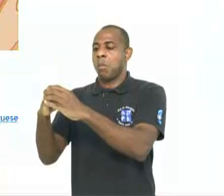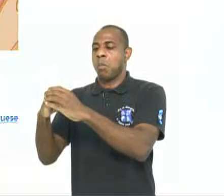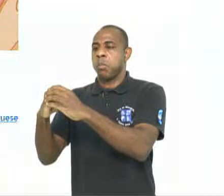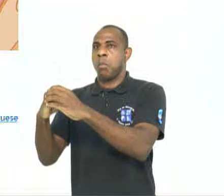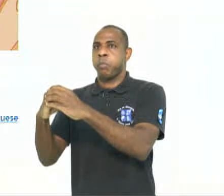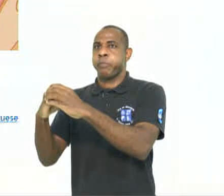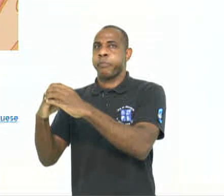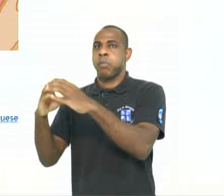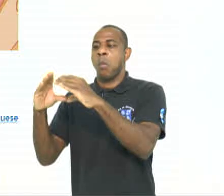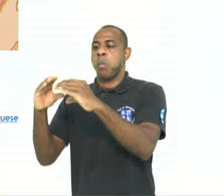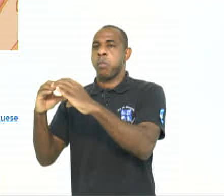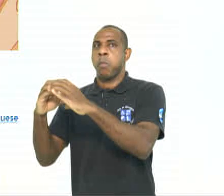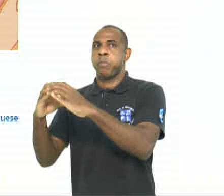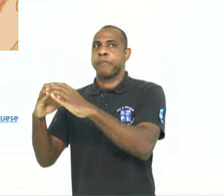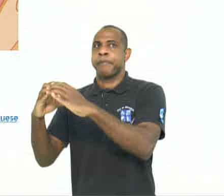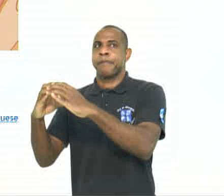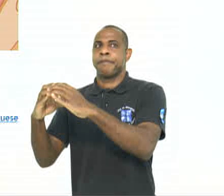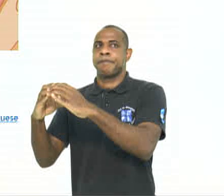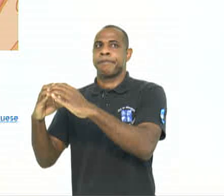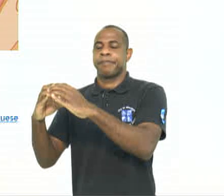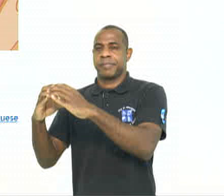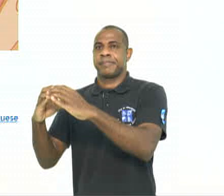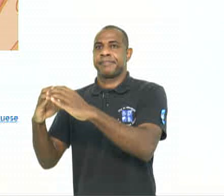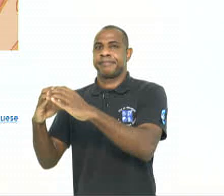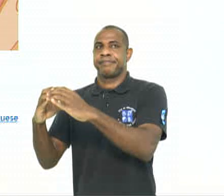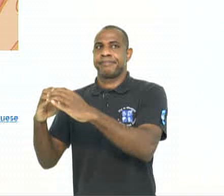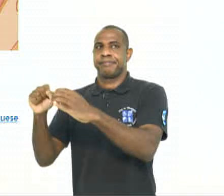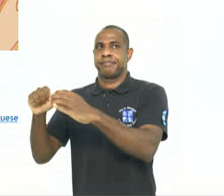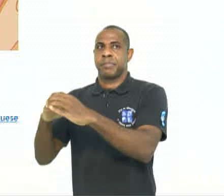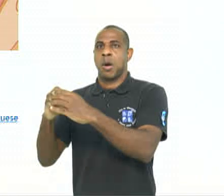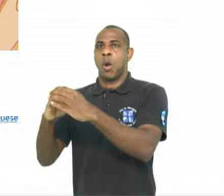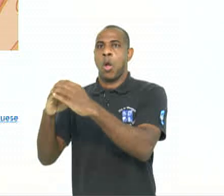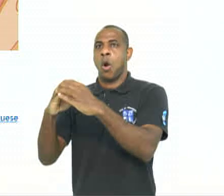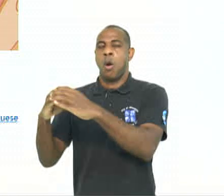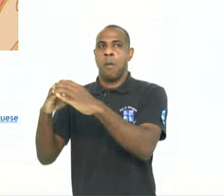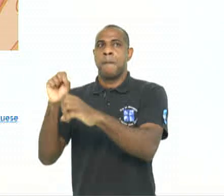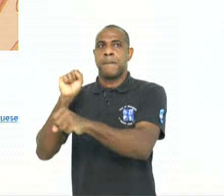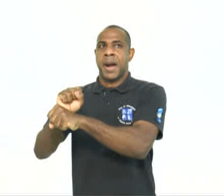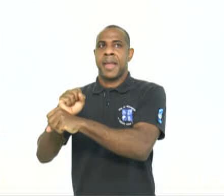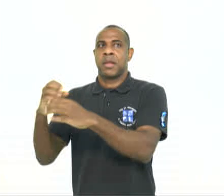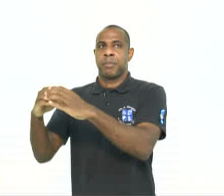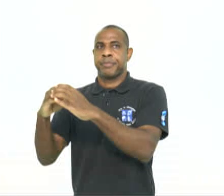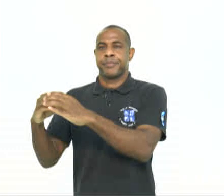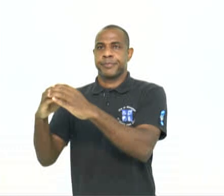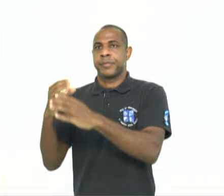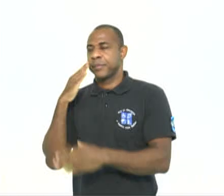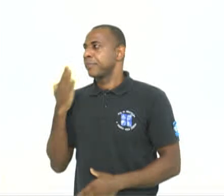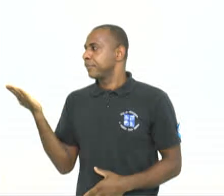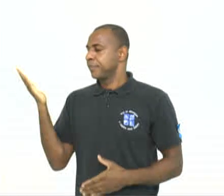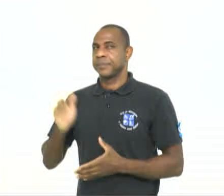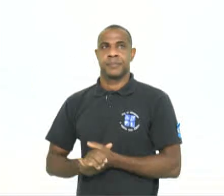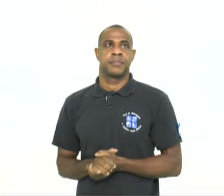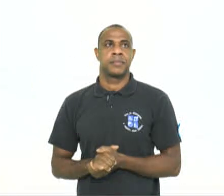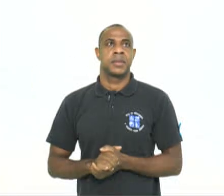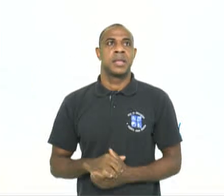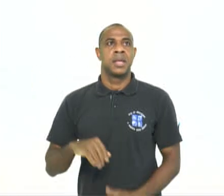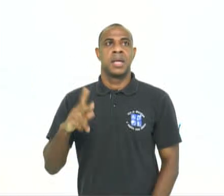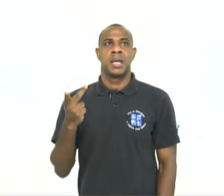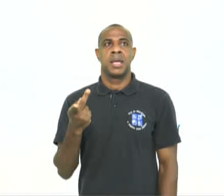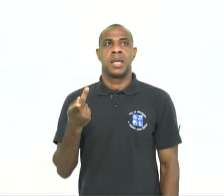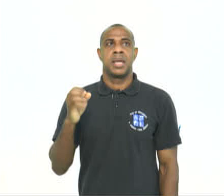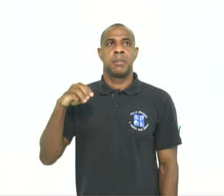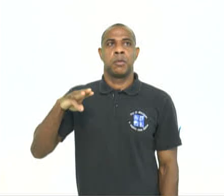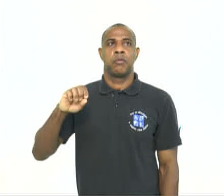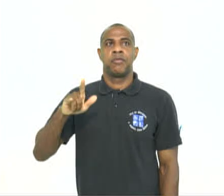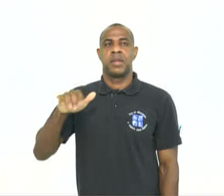né? Na anemia falciforme, o indivíduo pode apresentar dores e fadiga nesse caso. Muito bem. Hemofilia